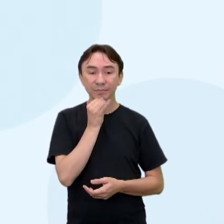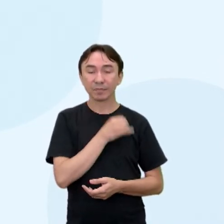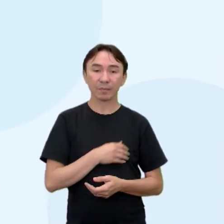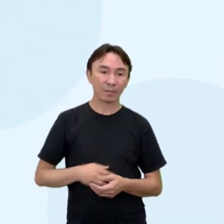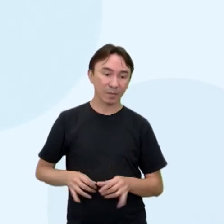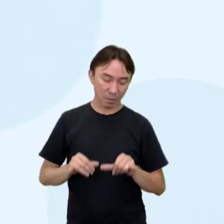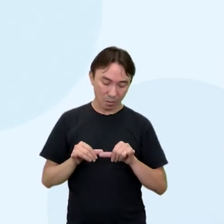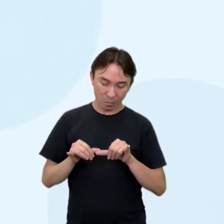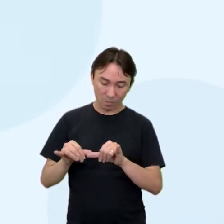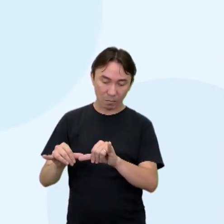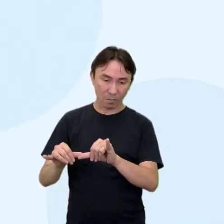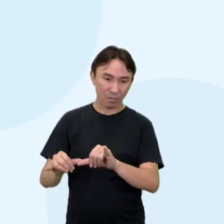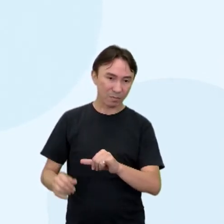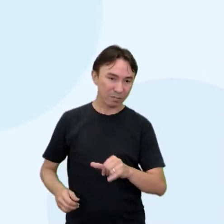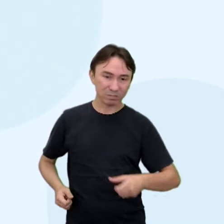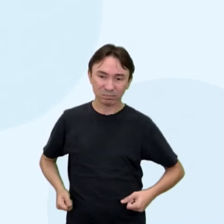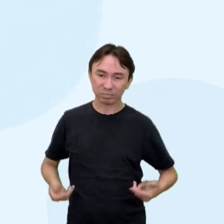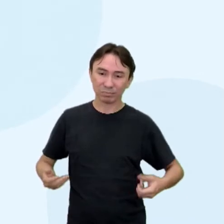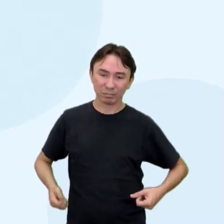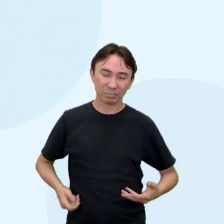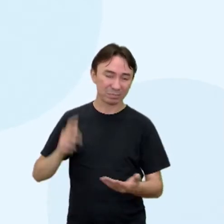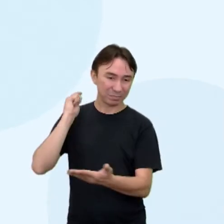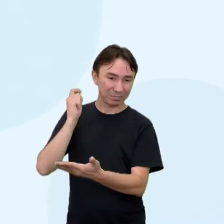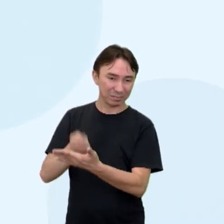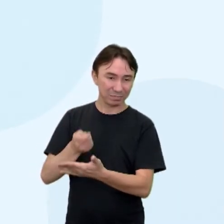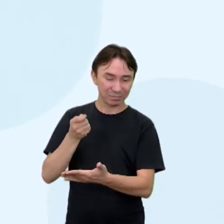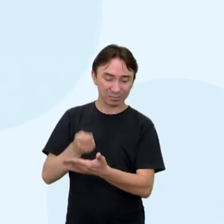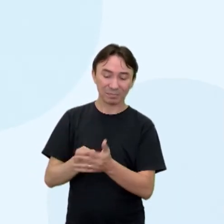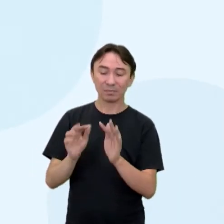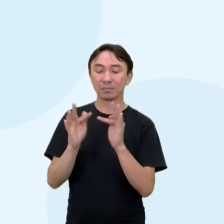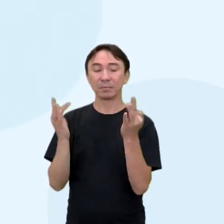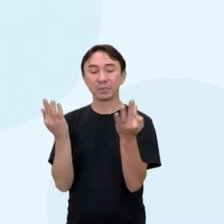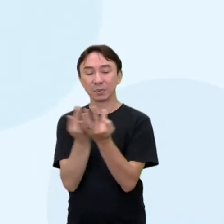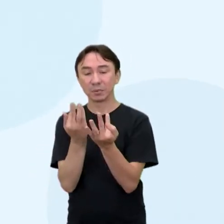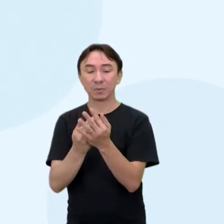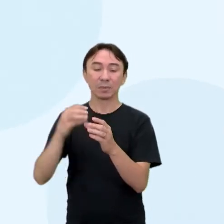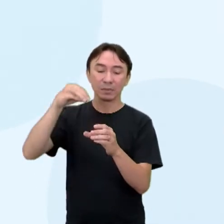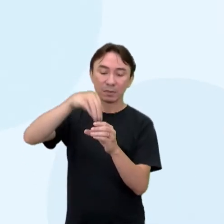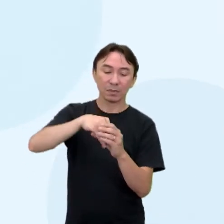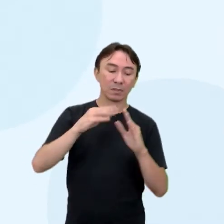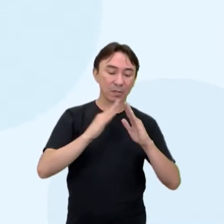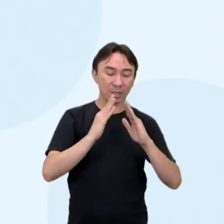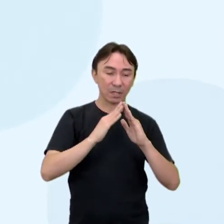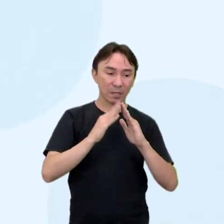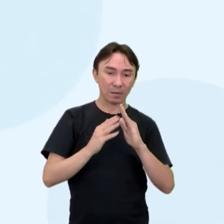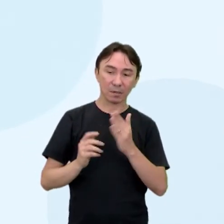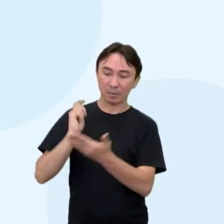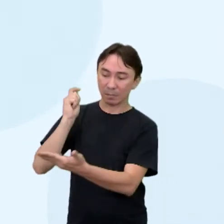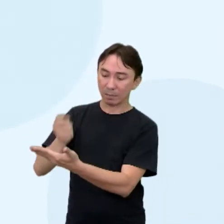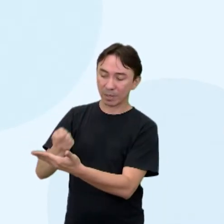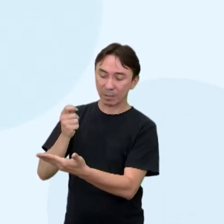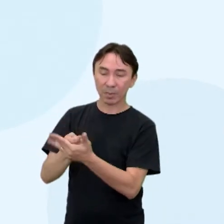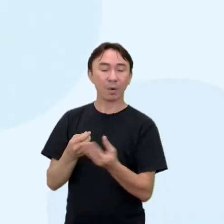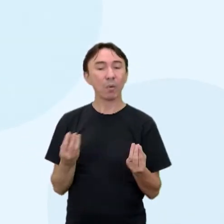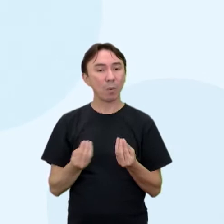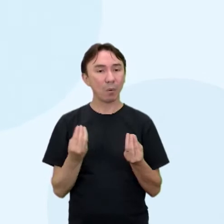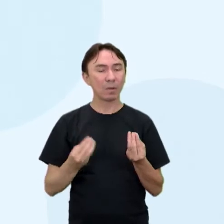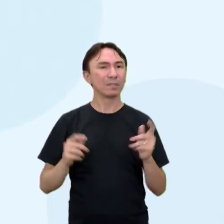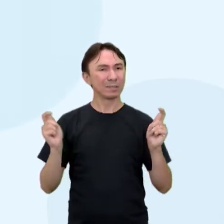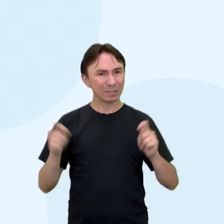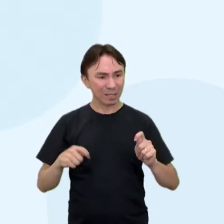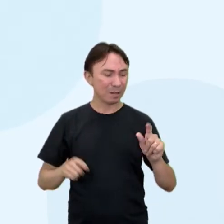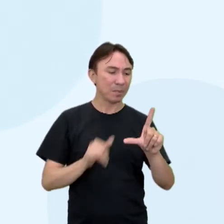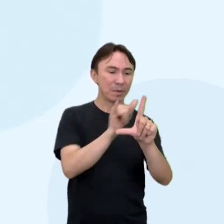supermercado em razão de número de pessoas da sua casa. Ô, professor, a gente pode associar isso aí com duas variáveis?